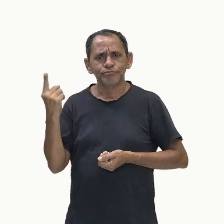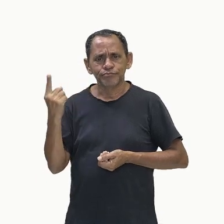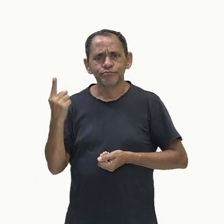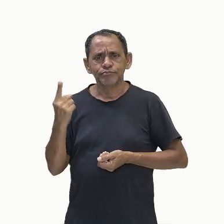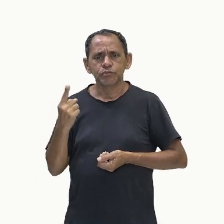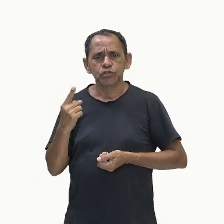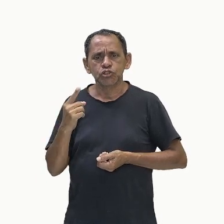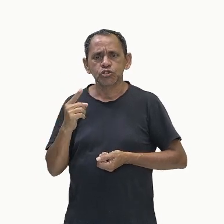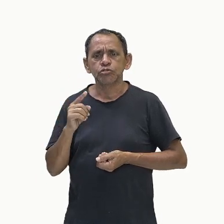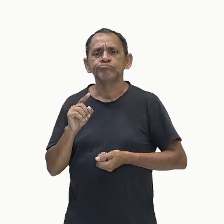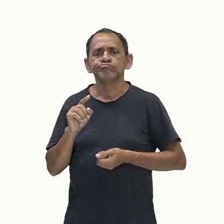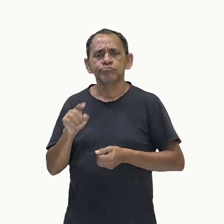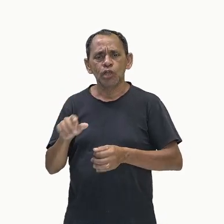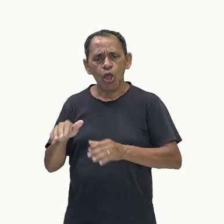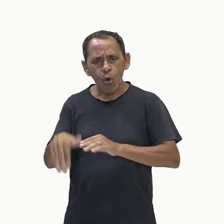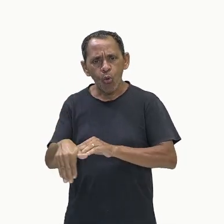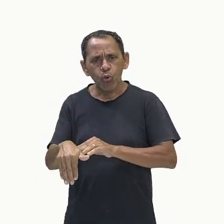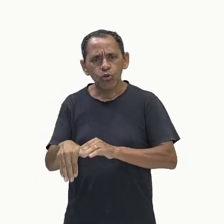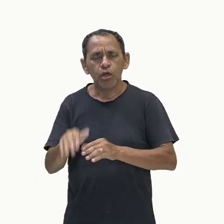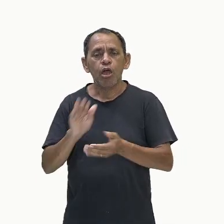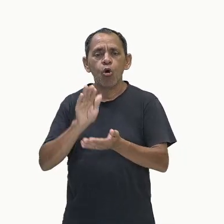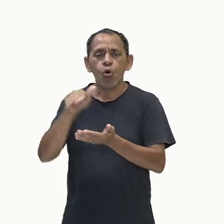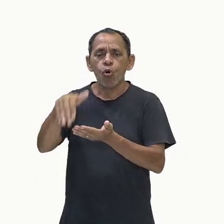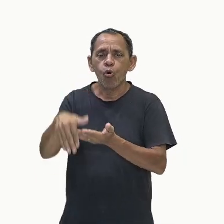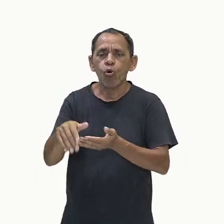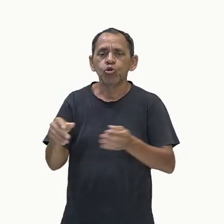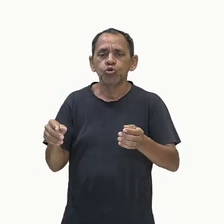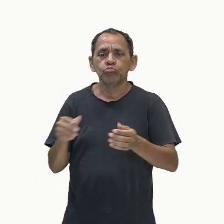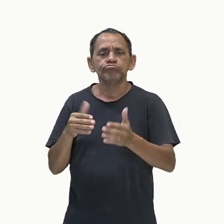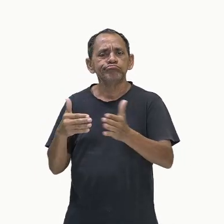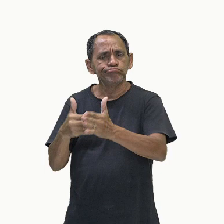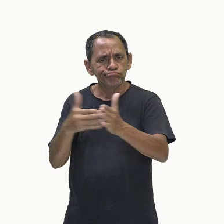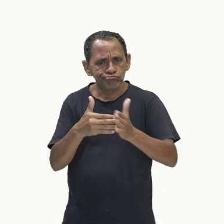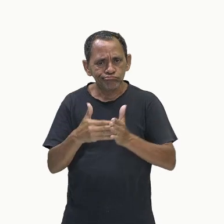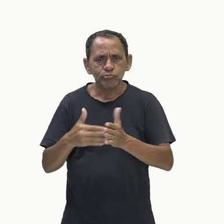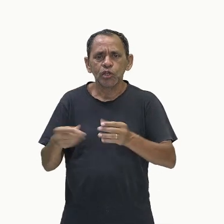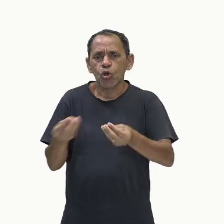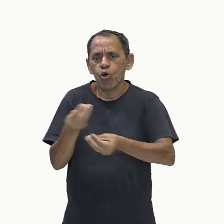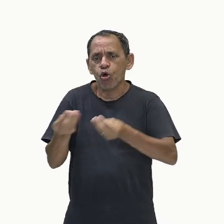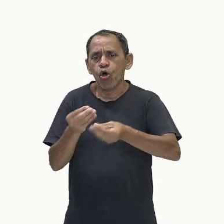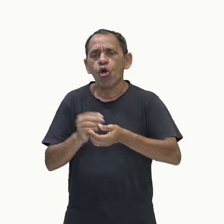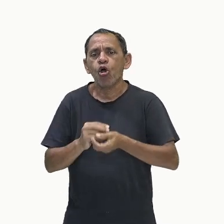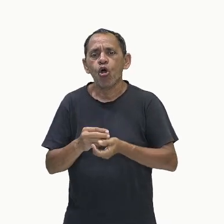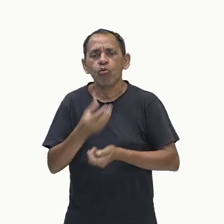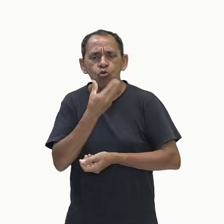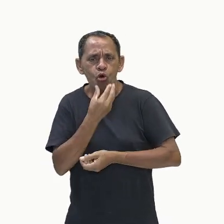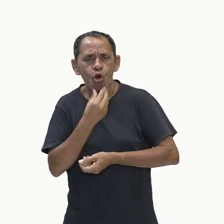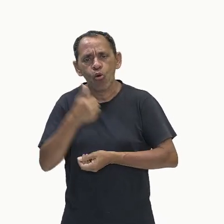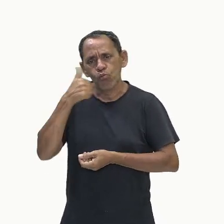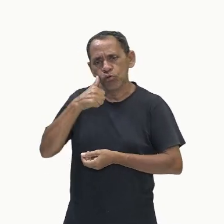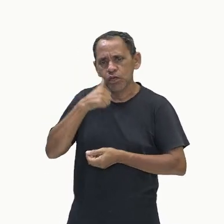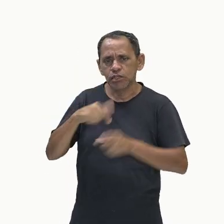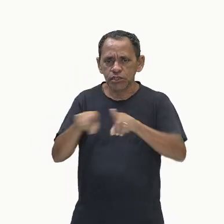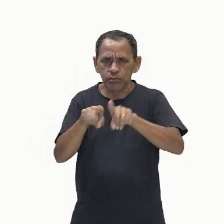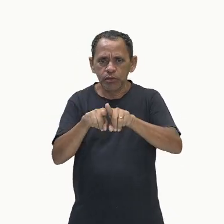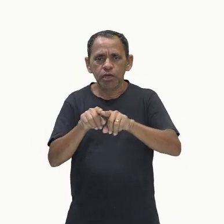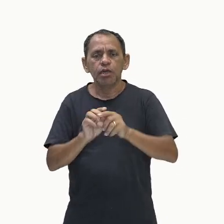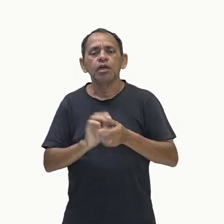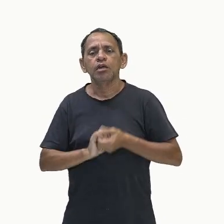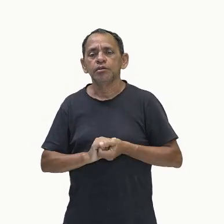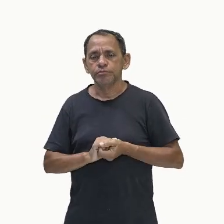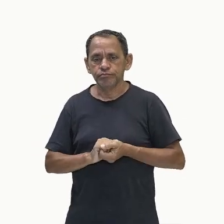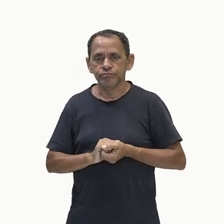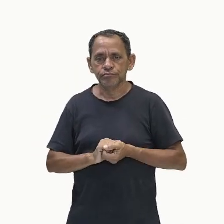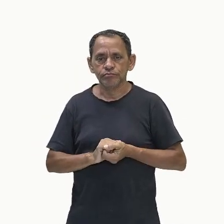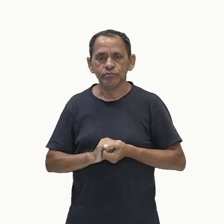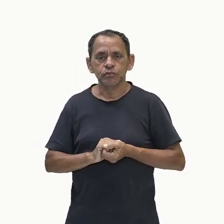se apresenta em cada cariótipo mostrado para vocês, tanto do homem quanto da mulher, é o que vai definir